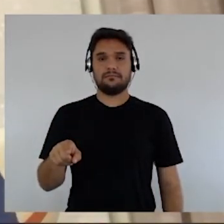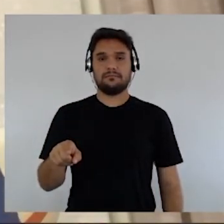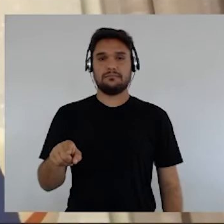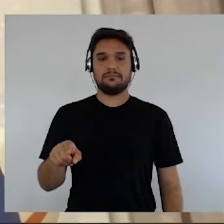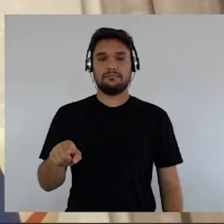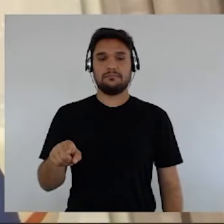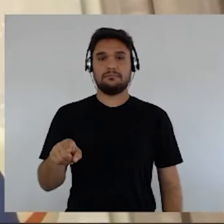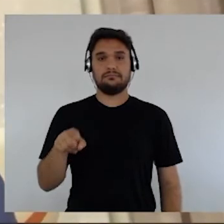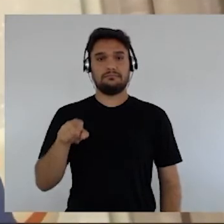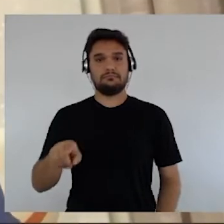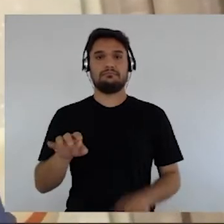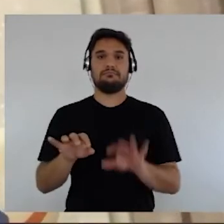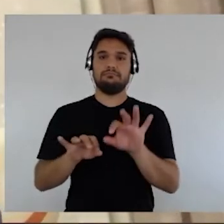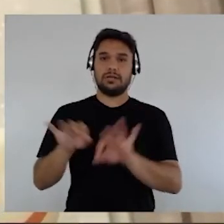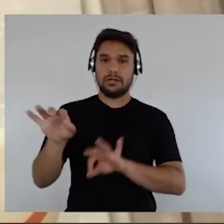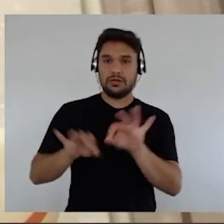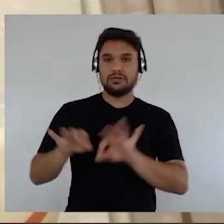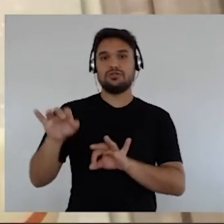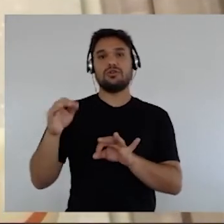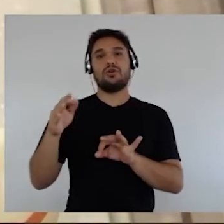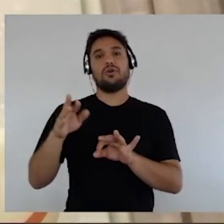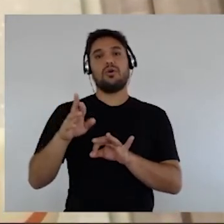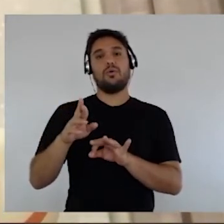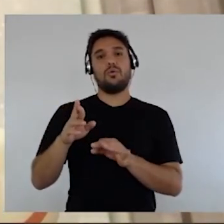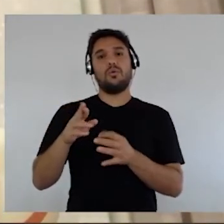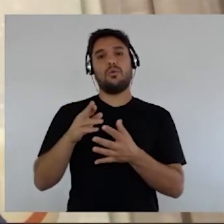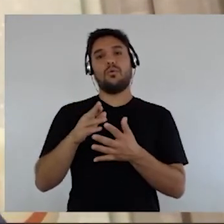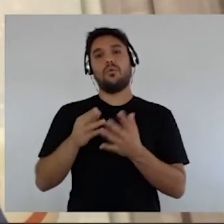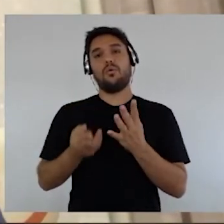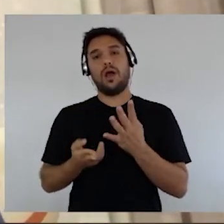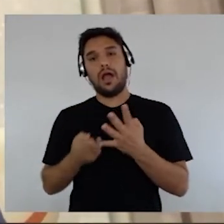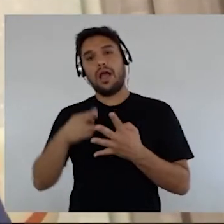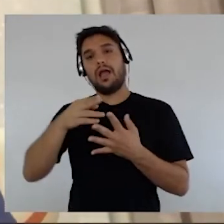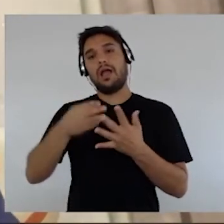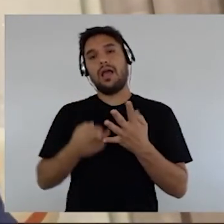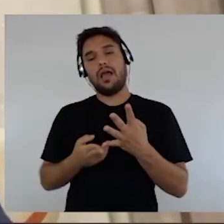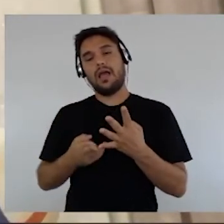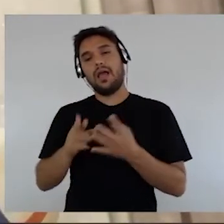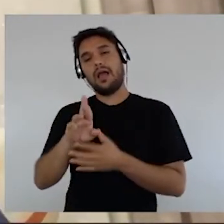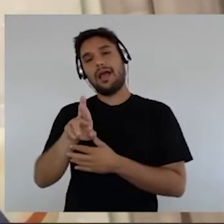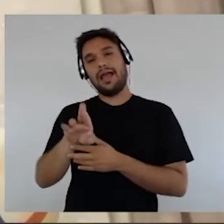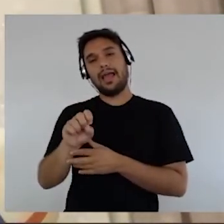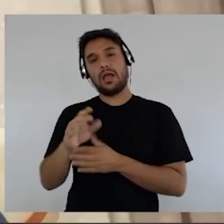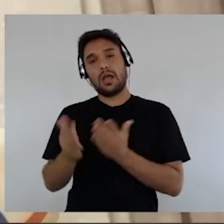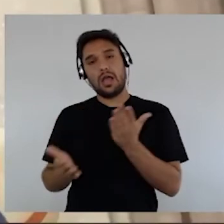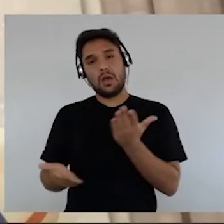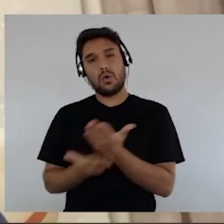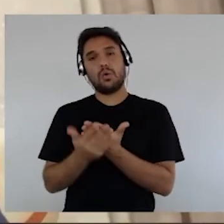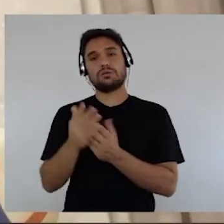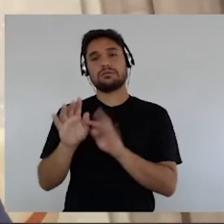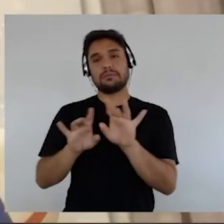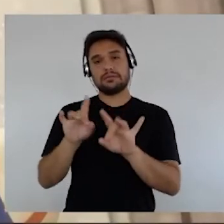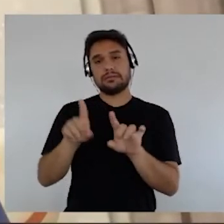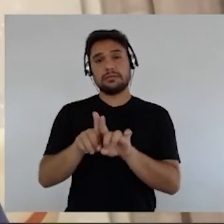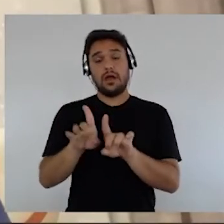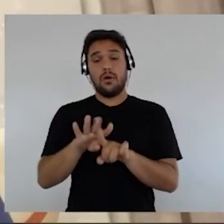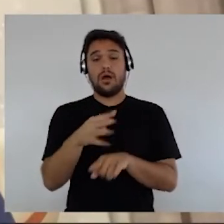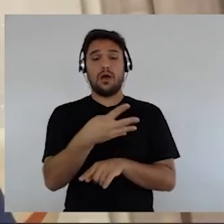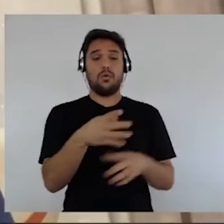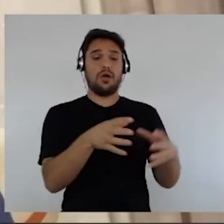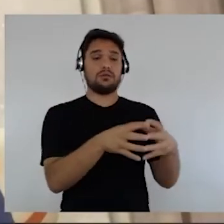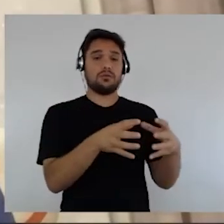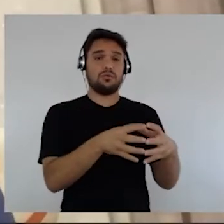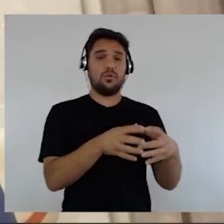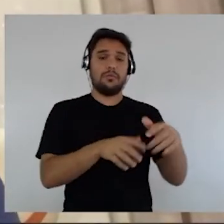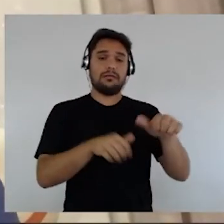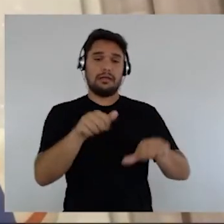manejou um recurso especial para o Superior Tribunal de Justiça, e a quarta turma, examinando a questão no